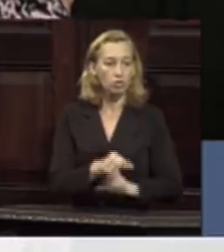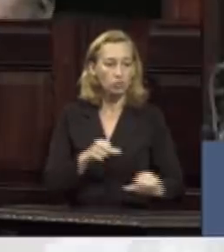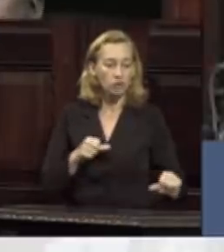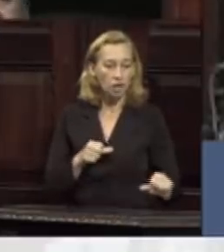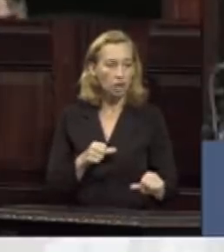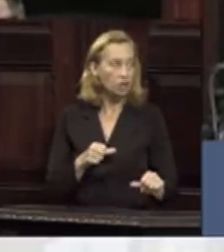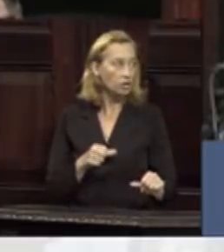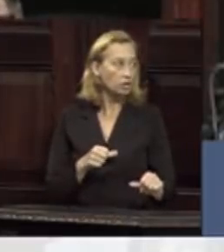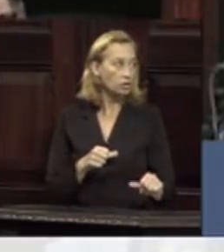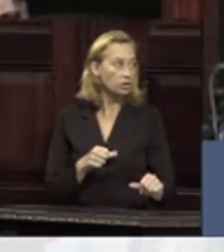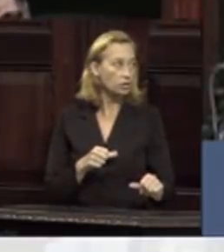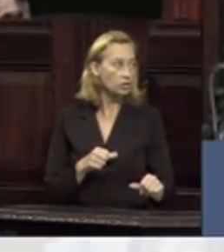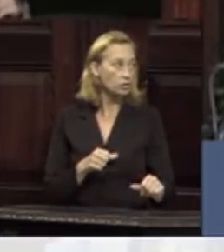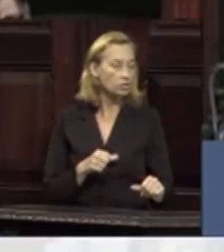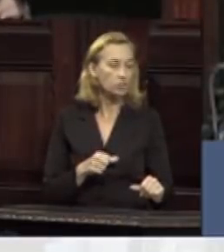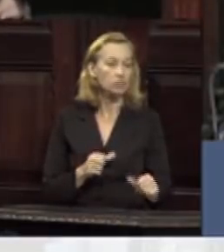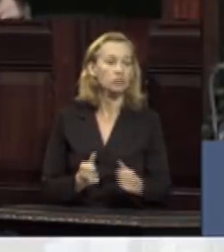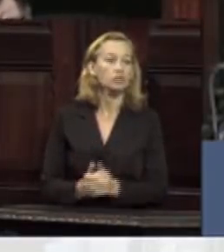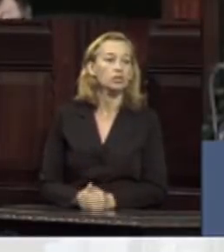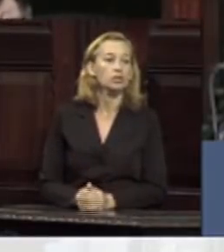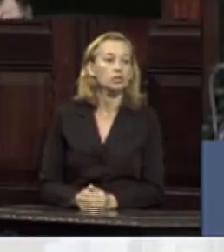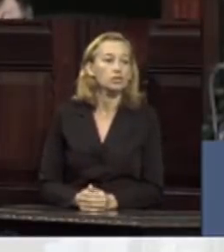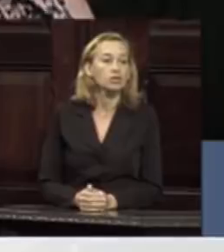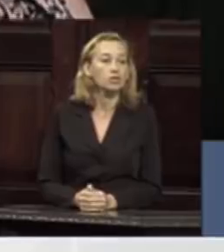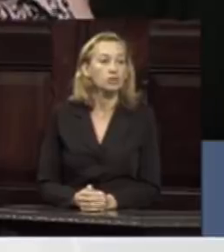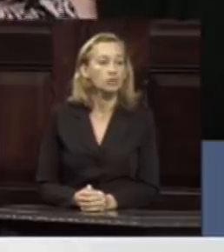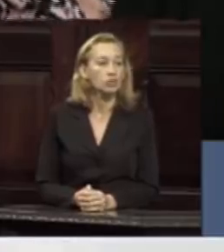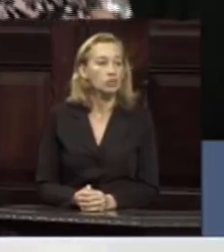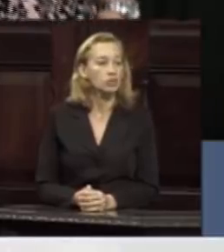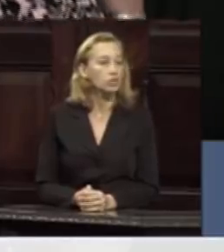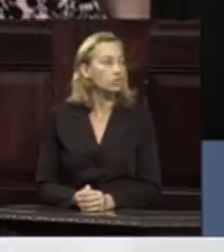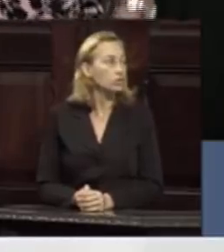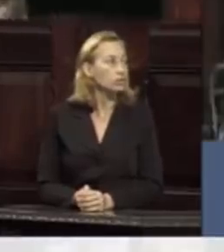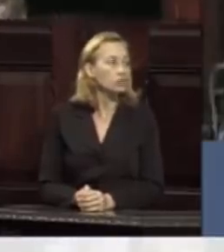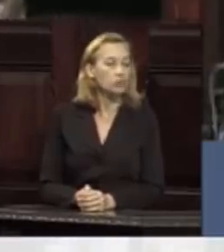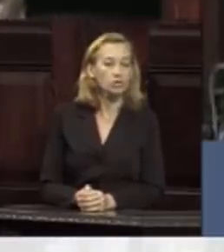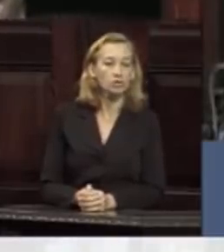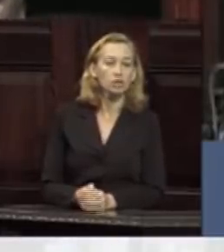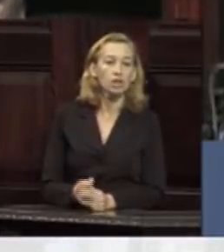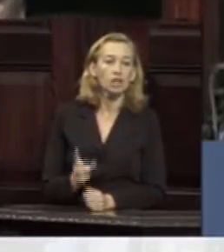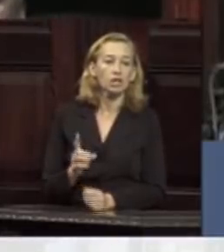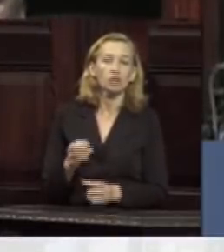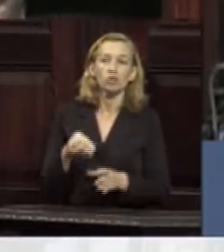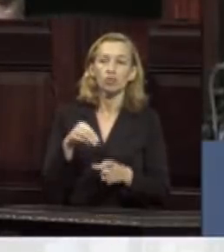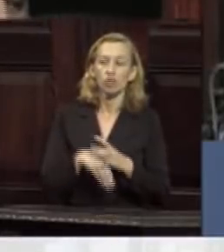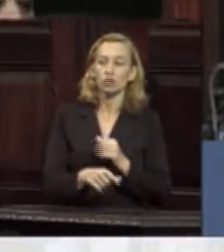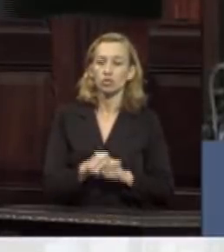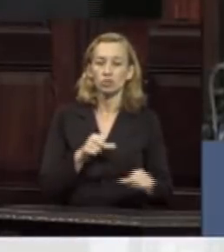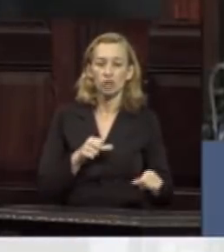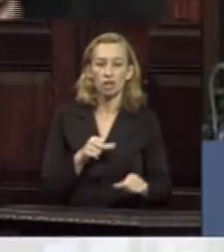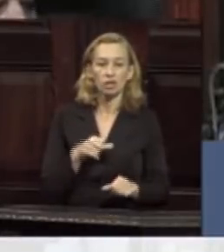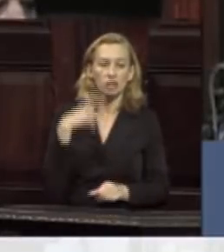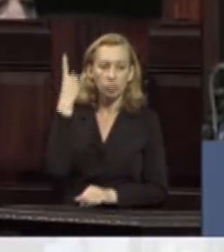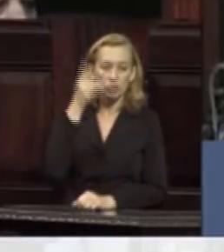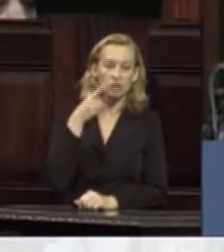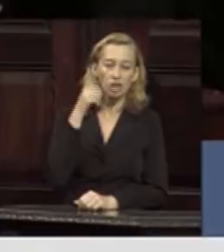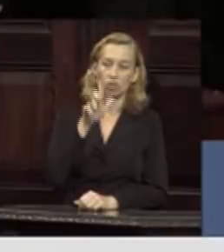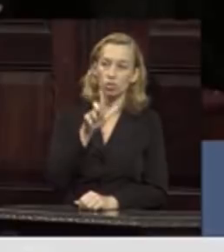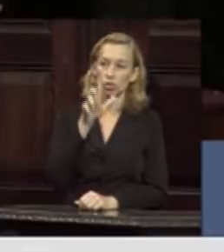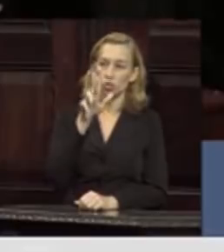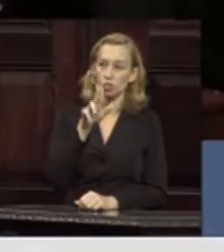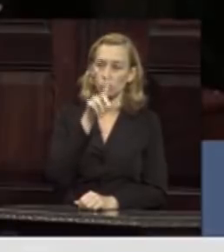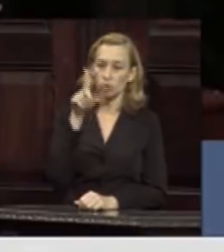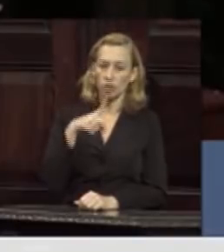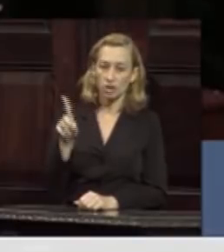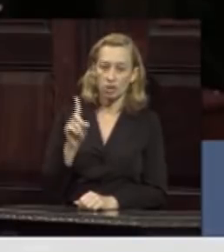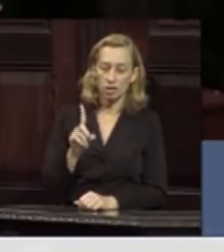contrário, salvo, logicamente, o destaque. Meu voto é Voto contrário, deputado Luiz Paulo, o Anderson Nogueira,